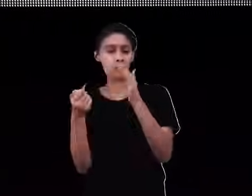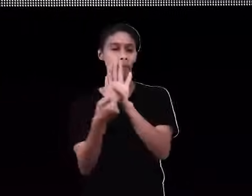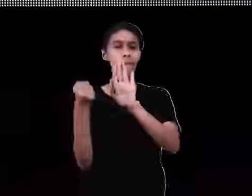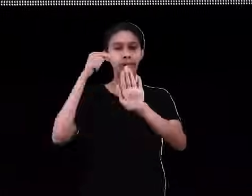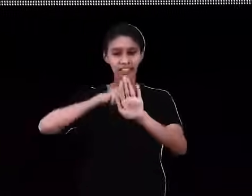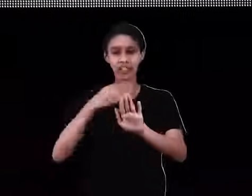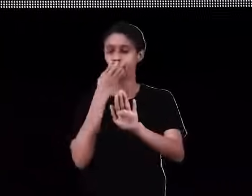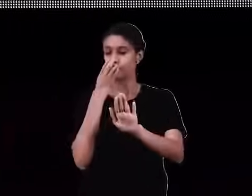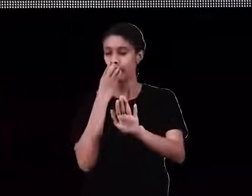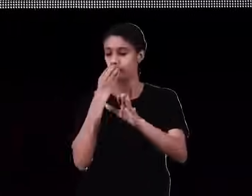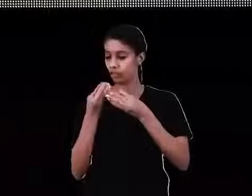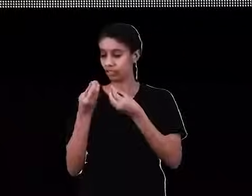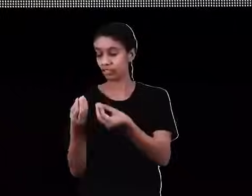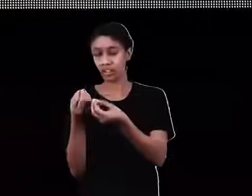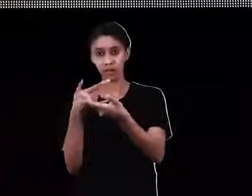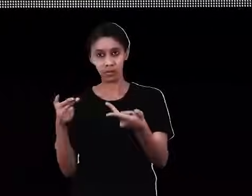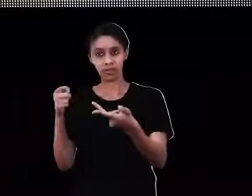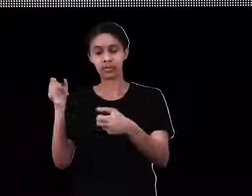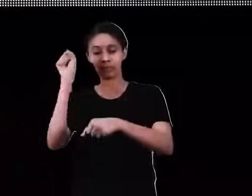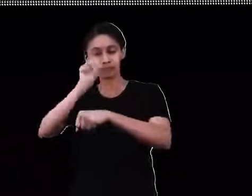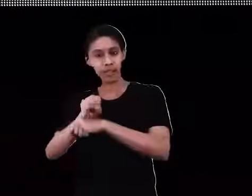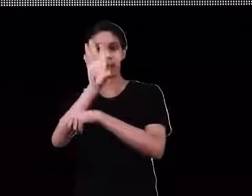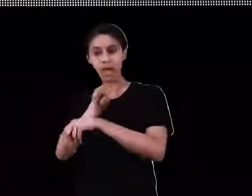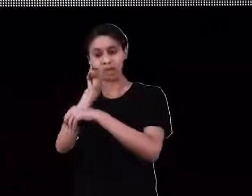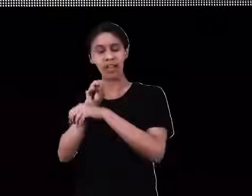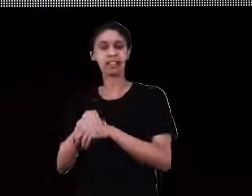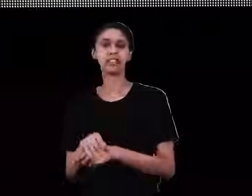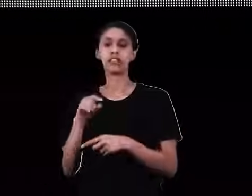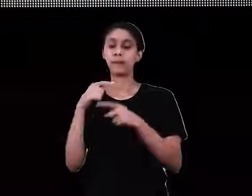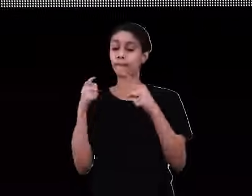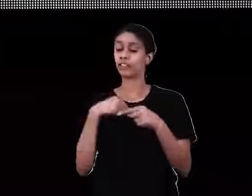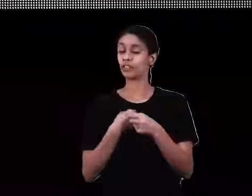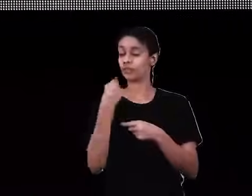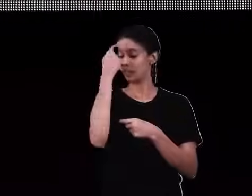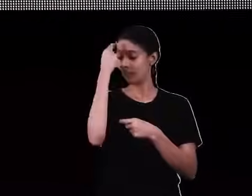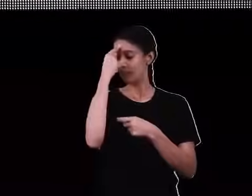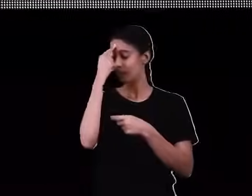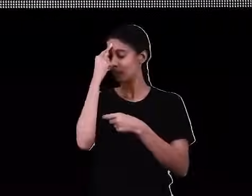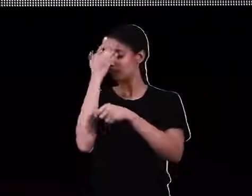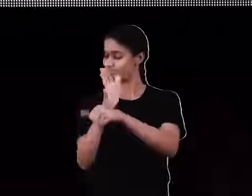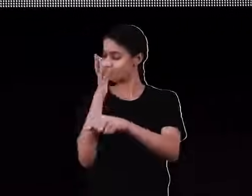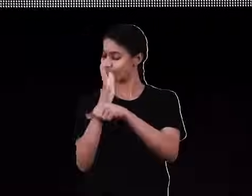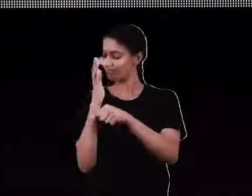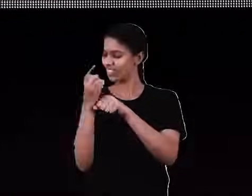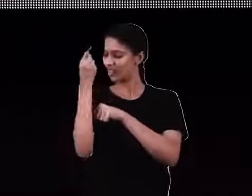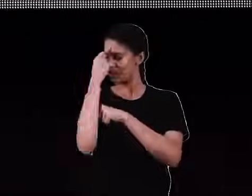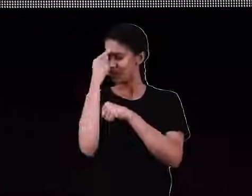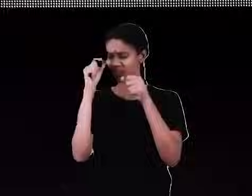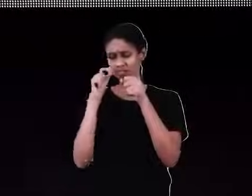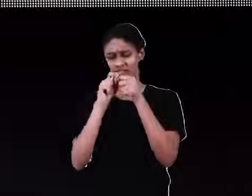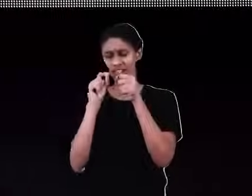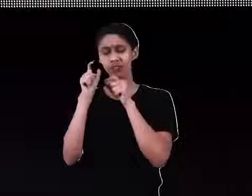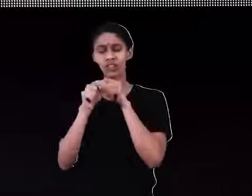metaforicamente. A gente está tentando ocupar a nossa mente, quando na verdade a nossa mente devia ser treinada. Quantas vezes a sua mente sabota você e diz